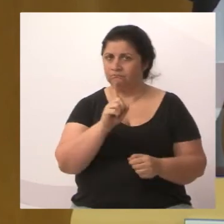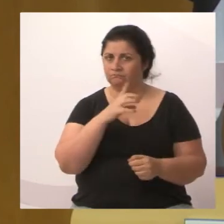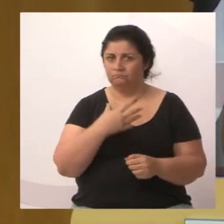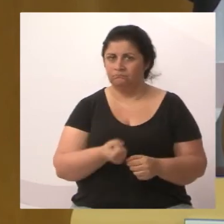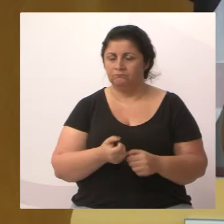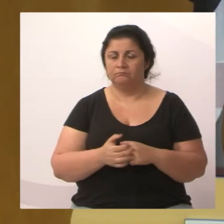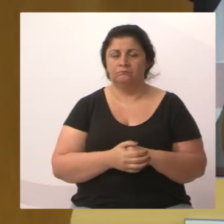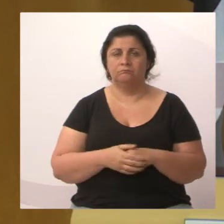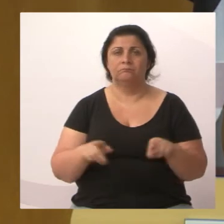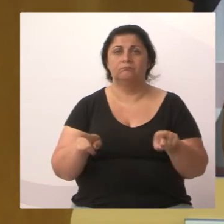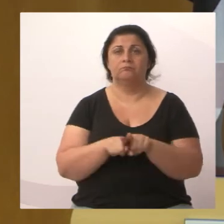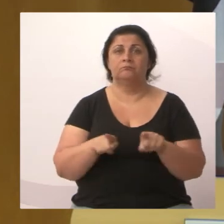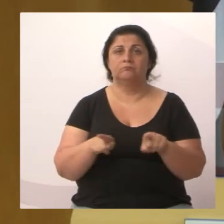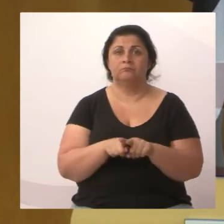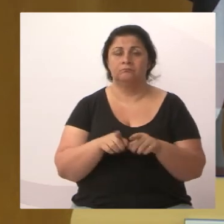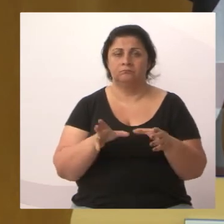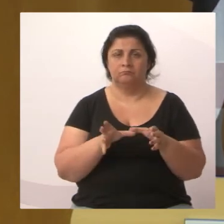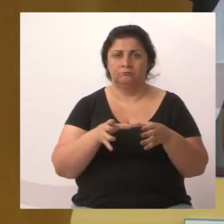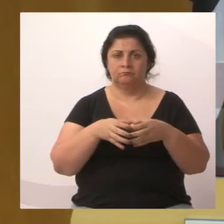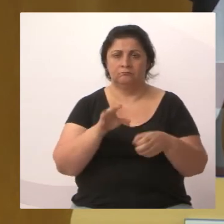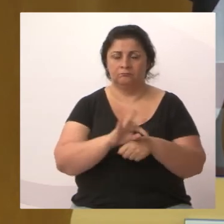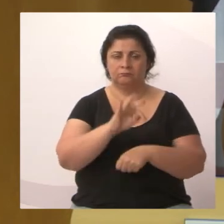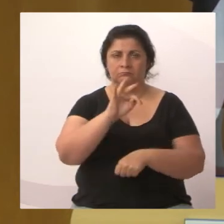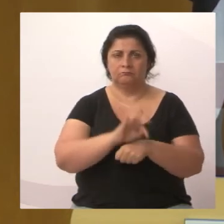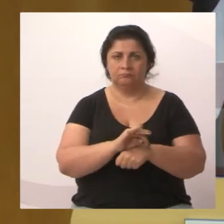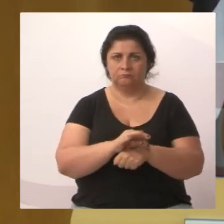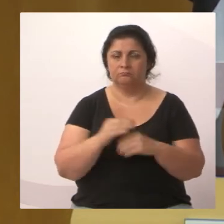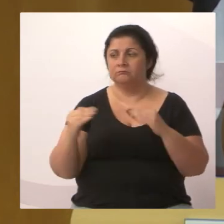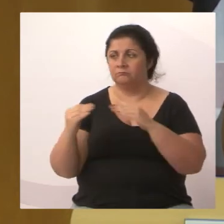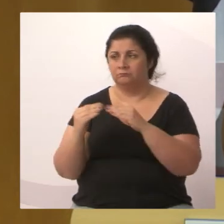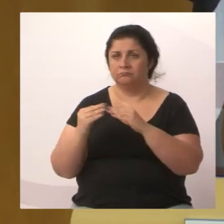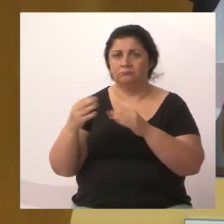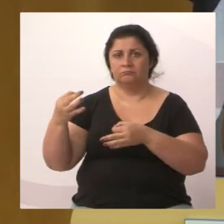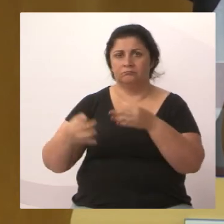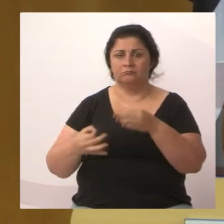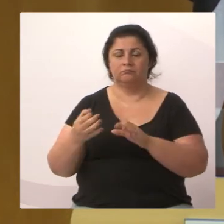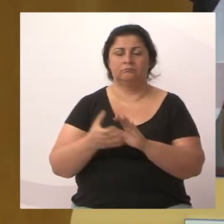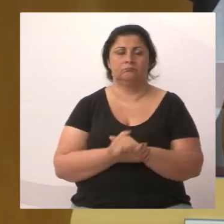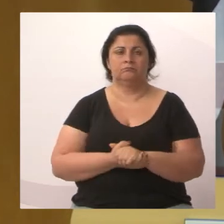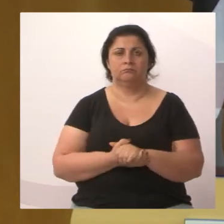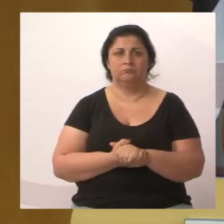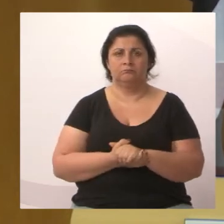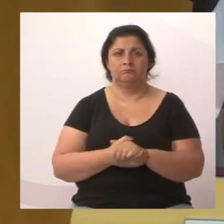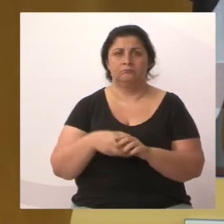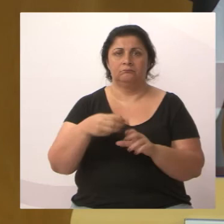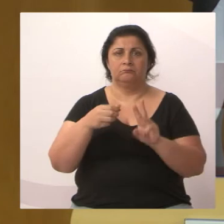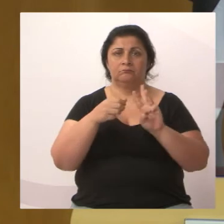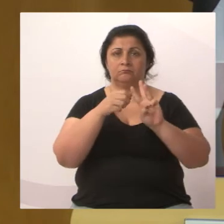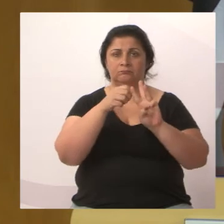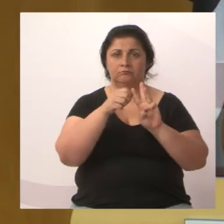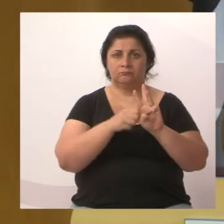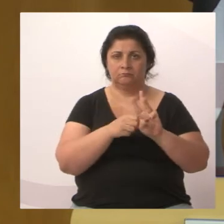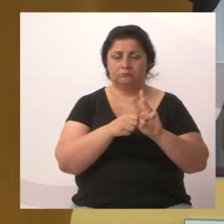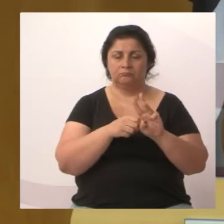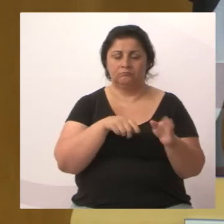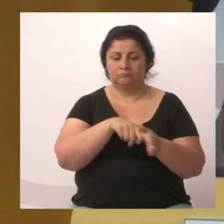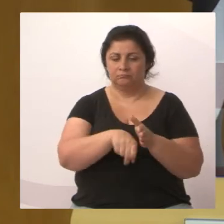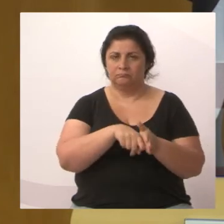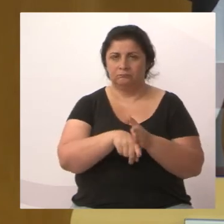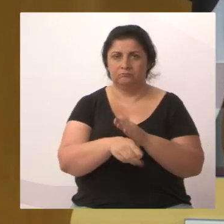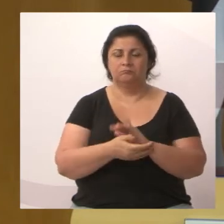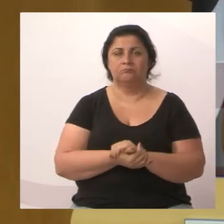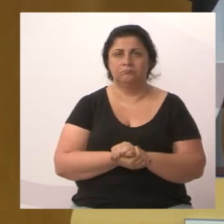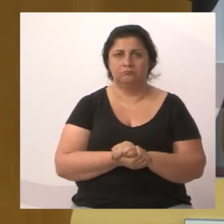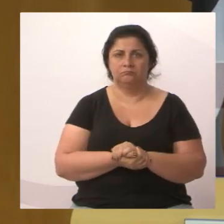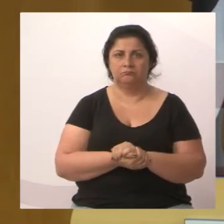que também concordou com a decisão do Tribunal de Contas também. A perícia ficou 3 meses. A perícia,